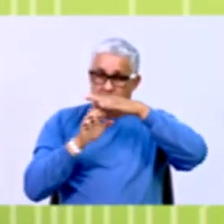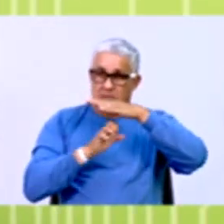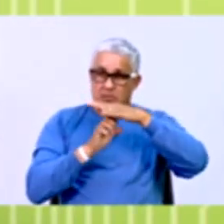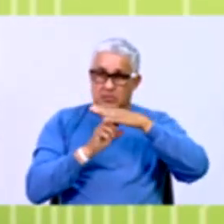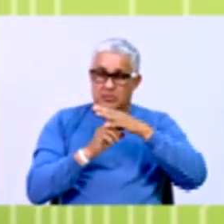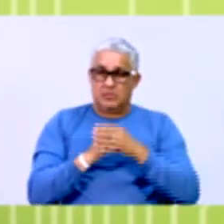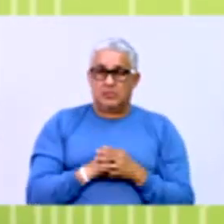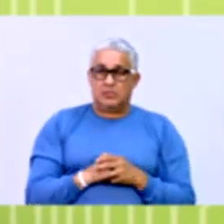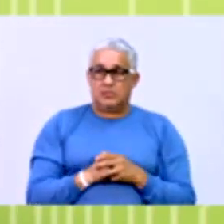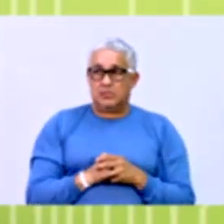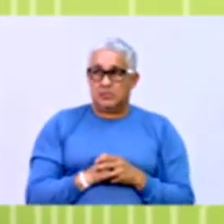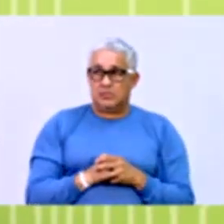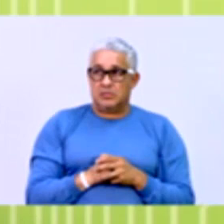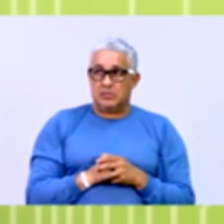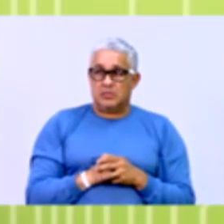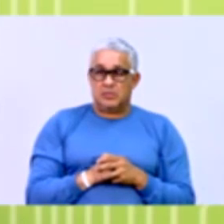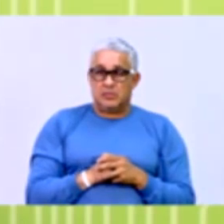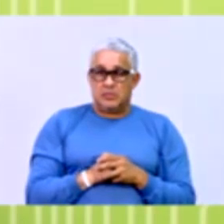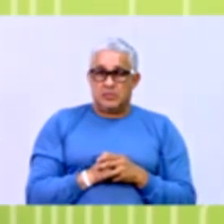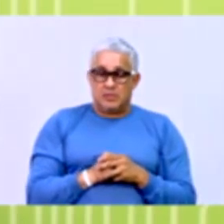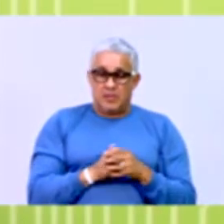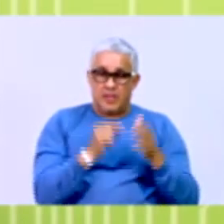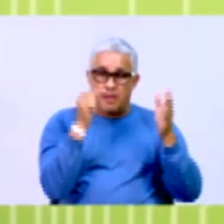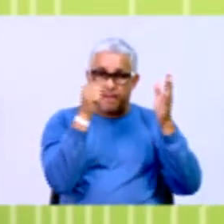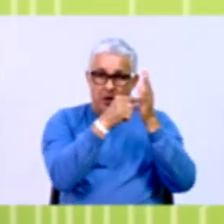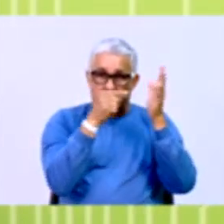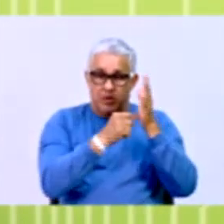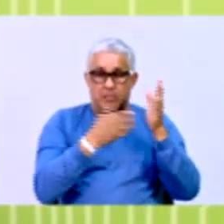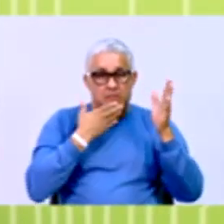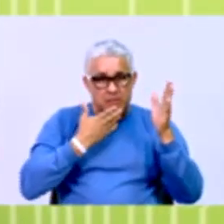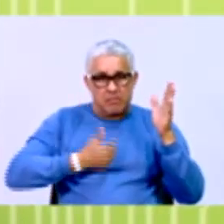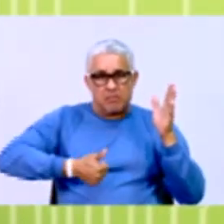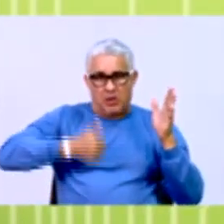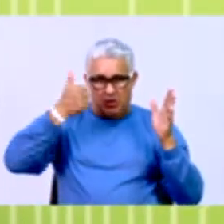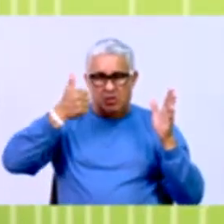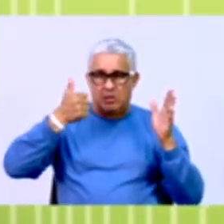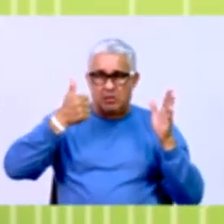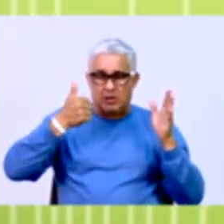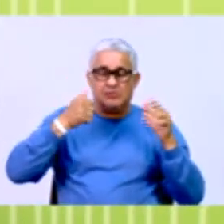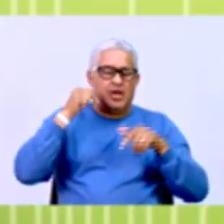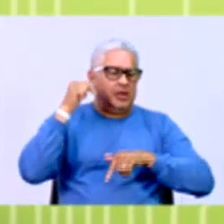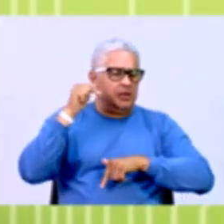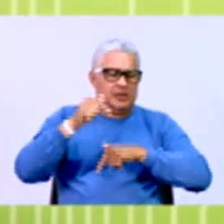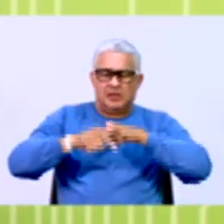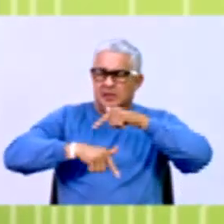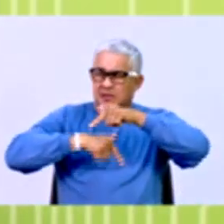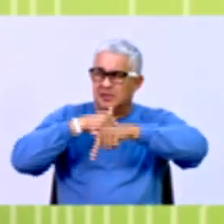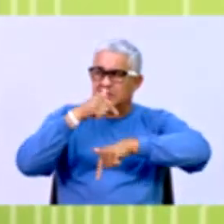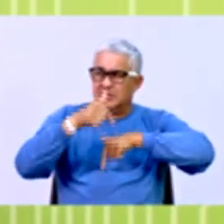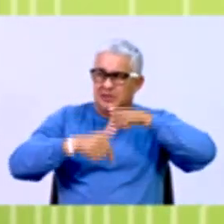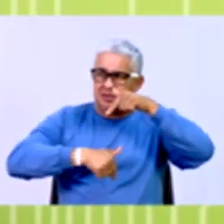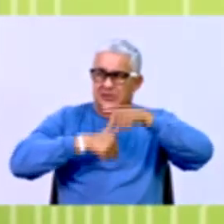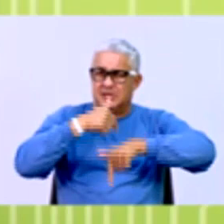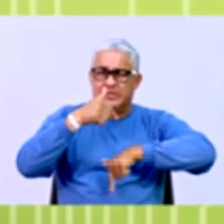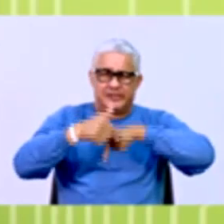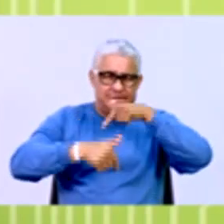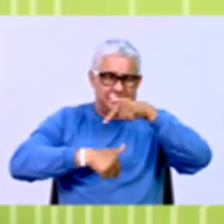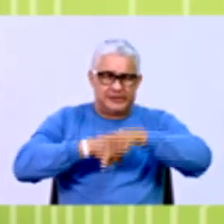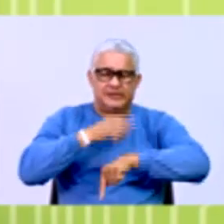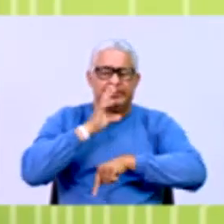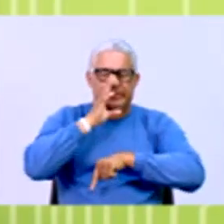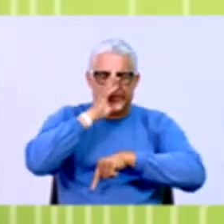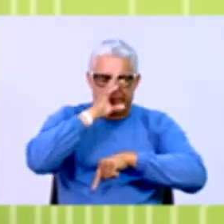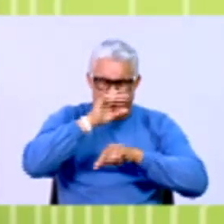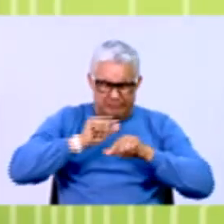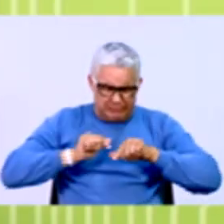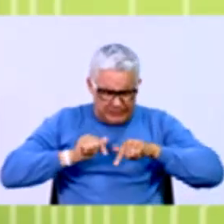trazer os pontos que ela precisa melhorar. Então é todo um trabalho que vai demandar muito esforço